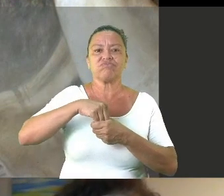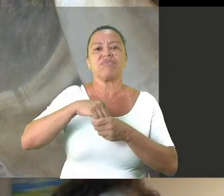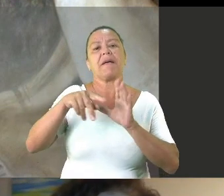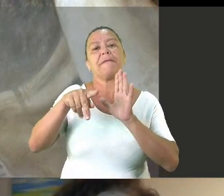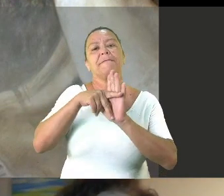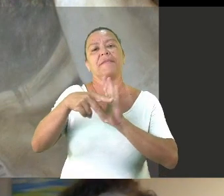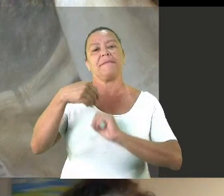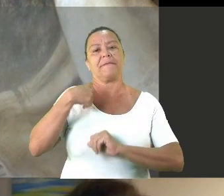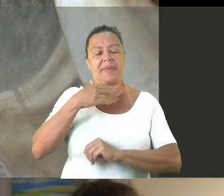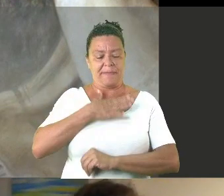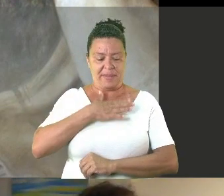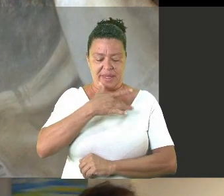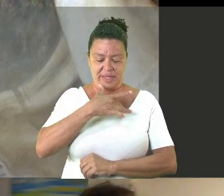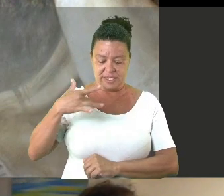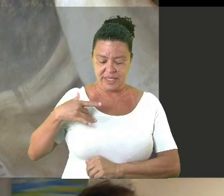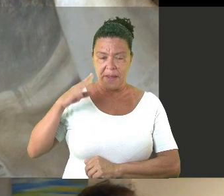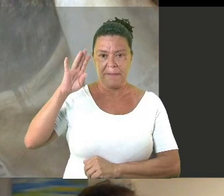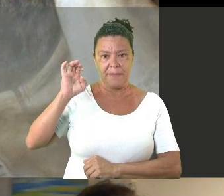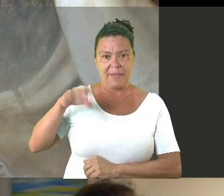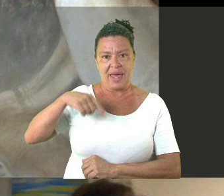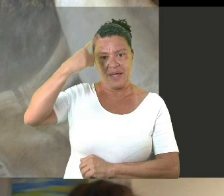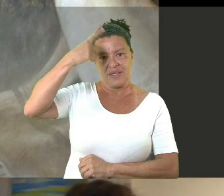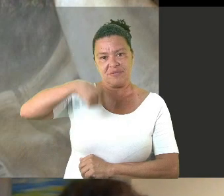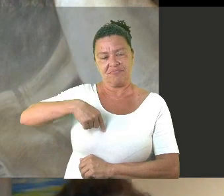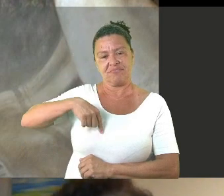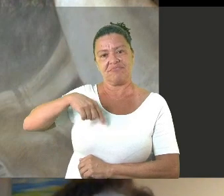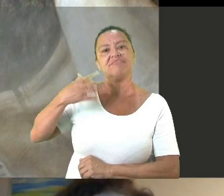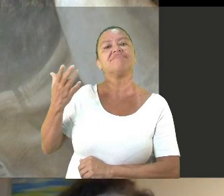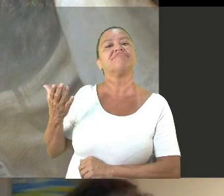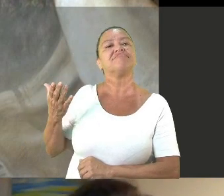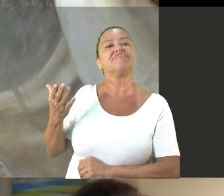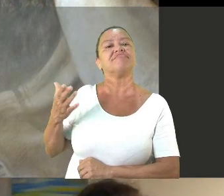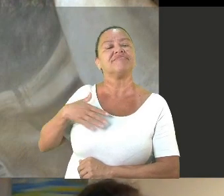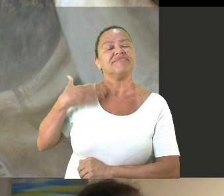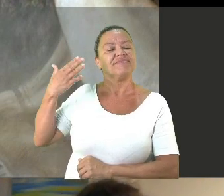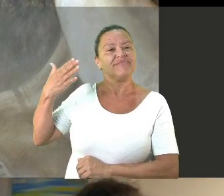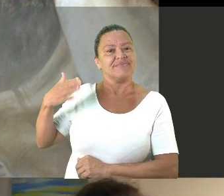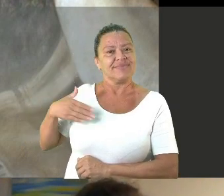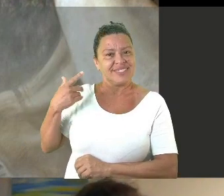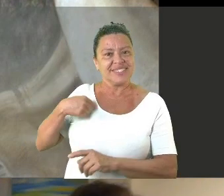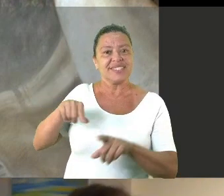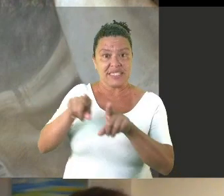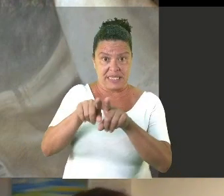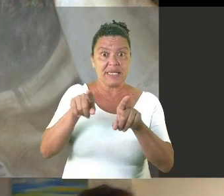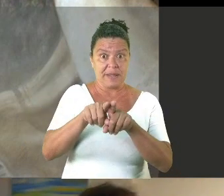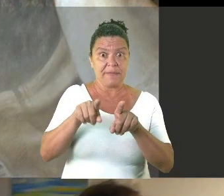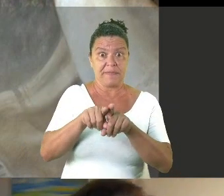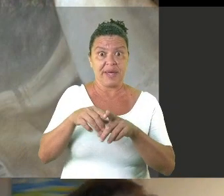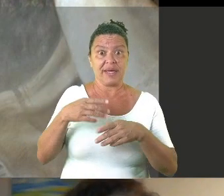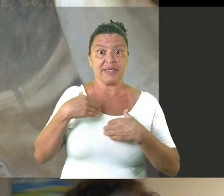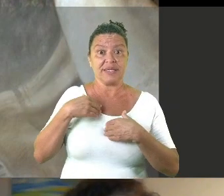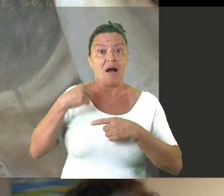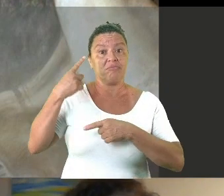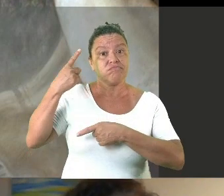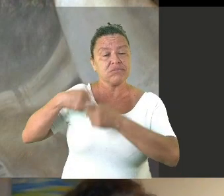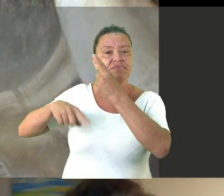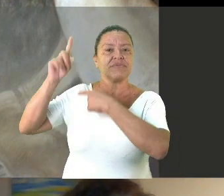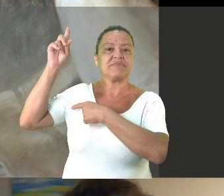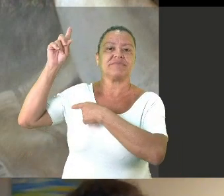nossa saúde, do nosso bem-estar, da nossa alegria e da nossa